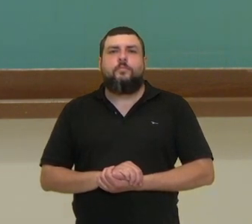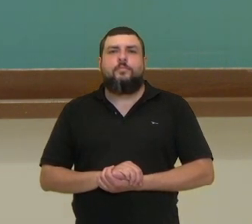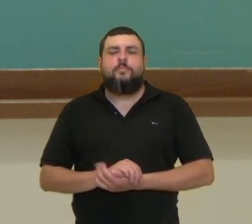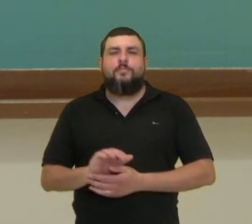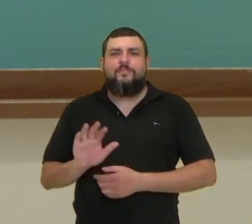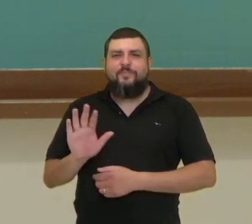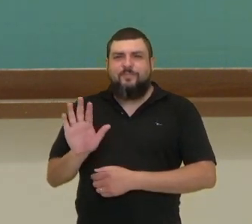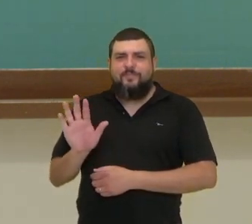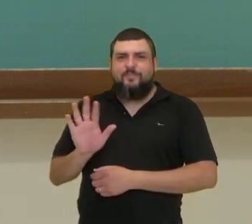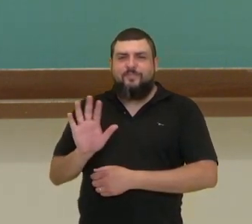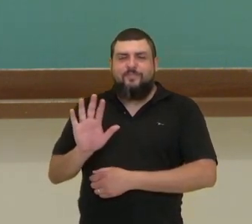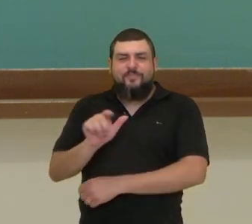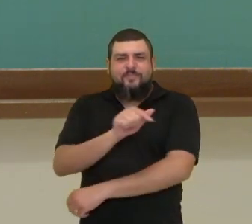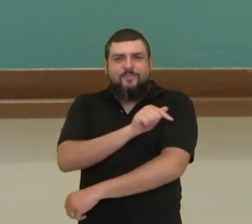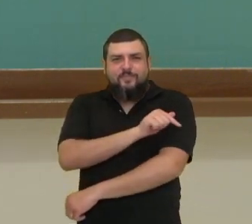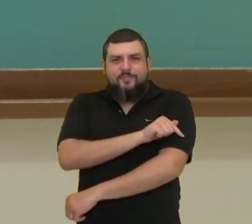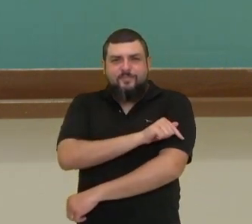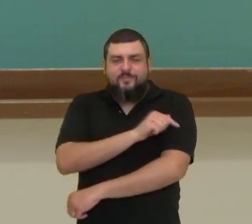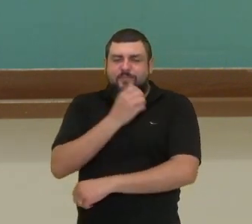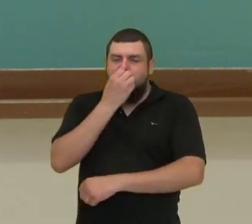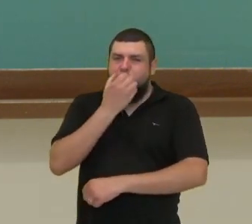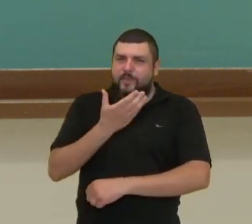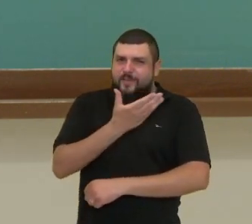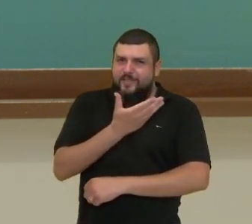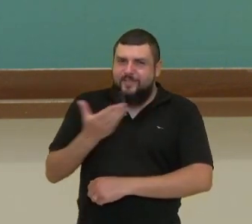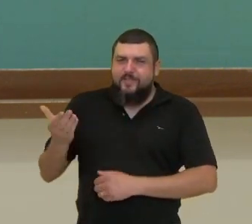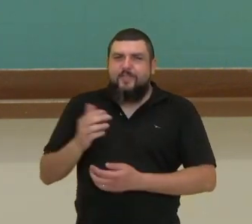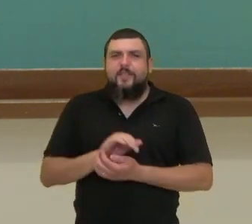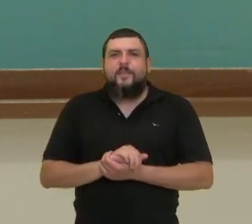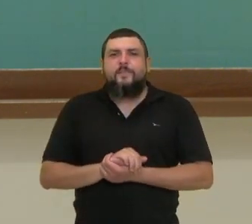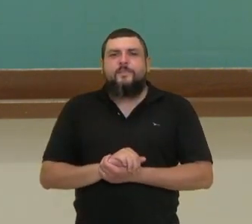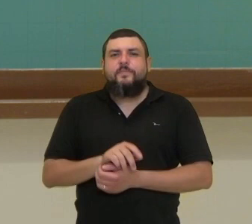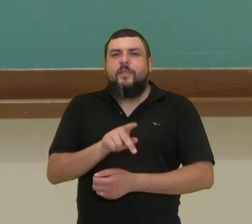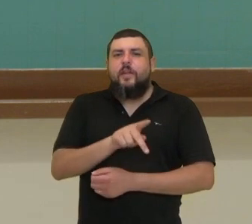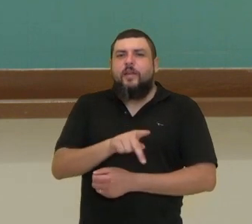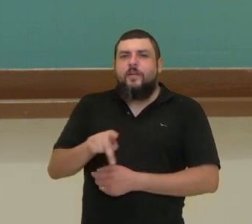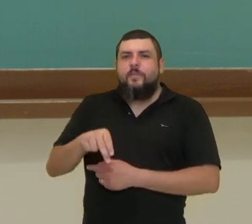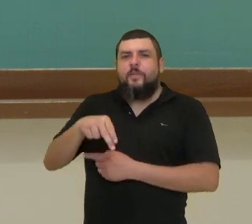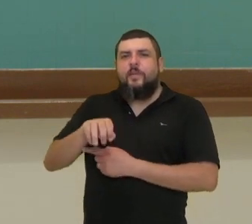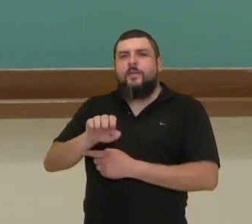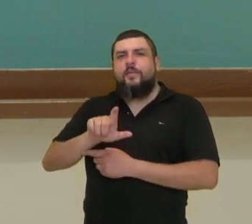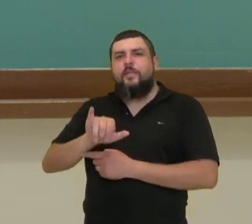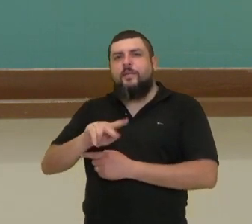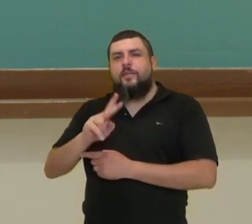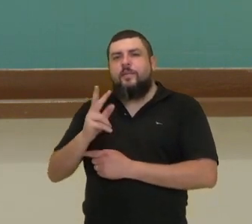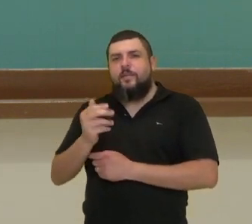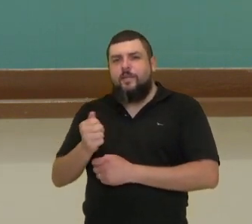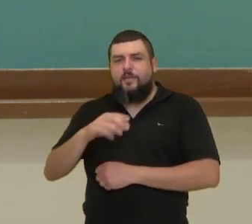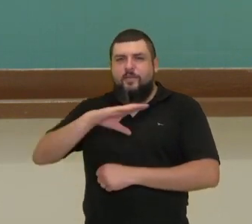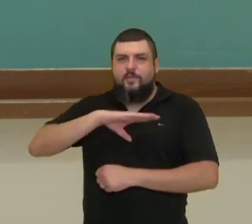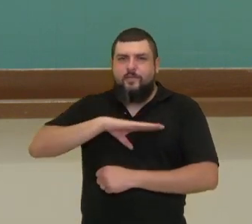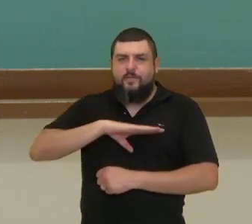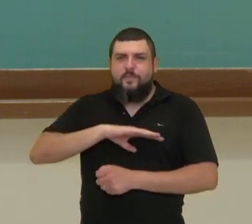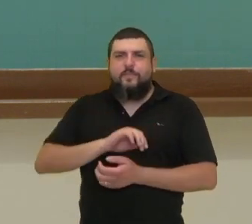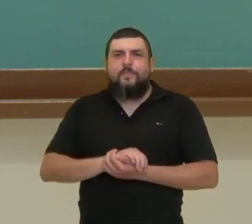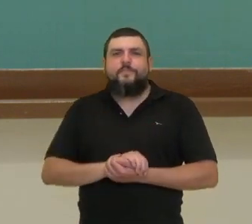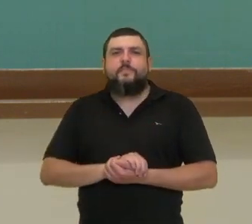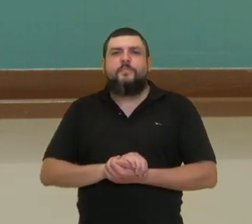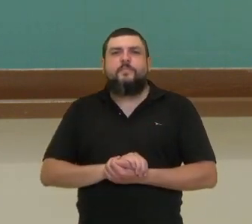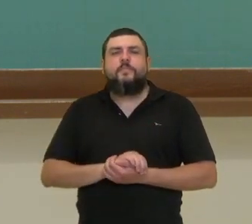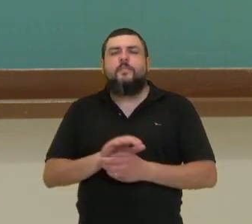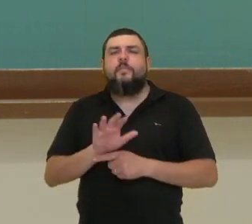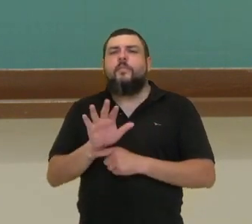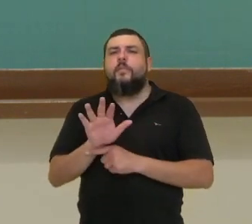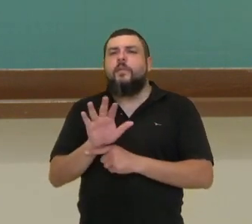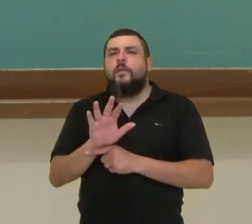Olá, estudantes da 7ª série, tudo bem com vocês? Eu sou a professora Nelinha de Língua Portuguesa e neste vídeo nós vamos